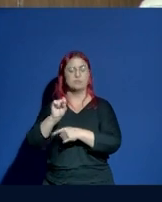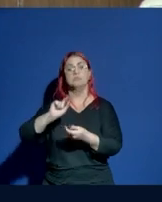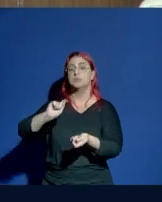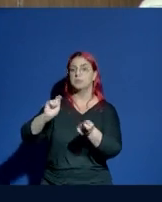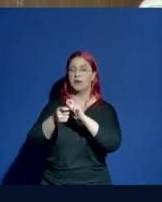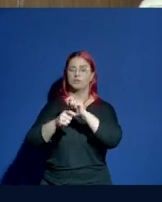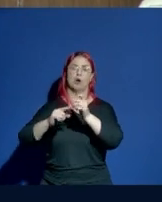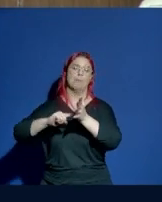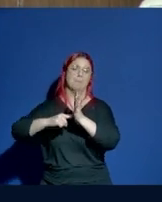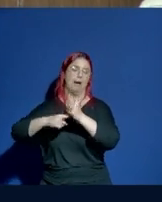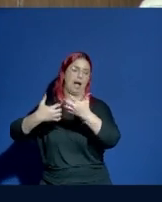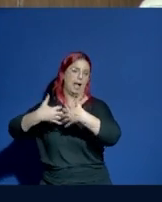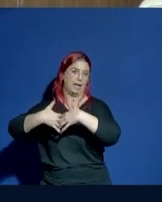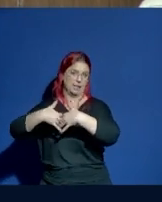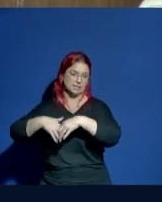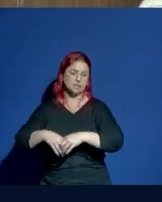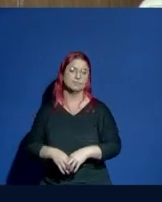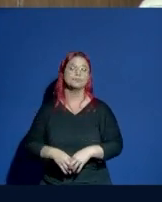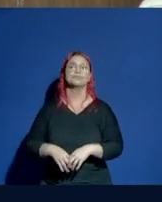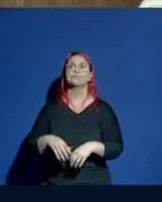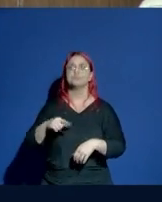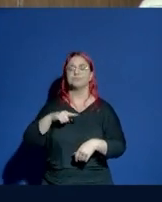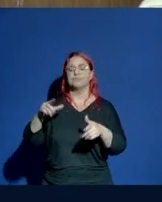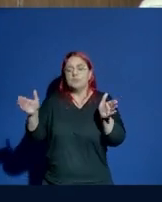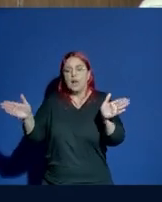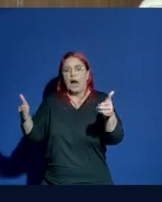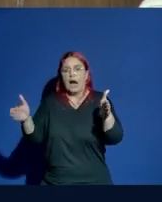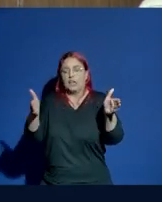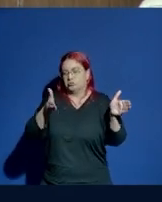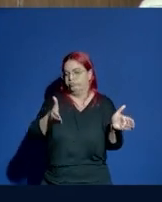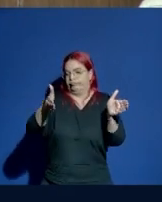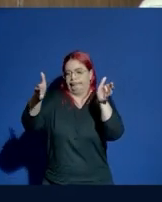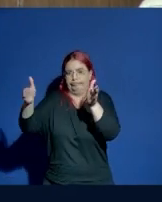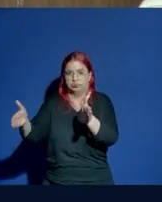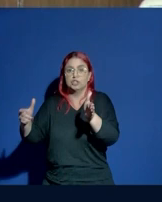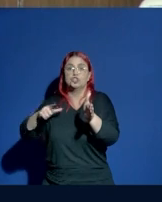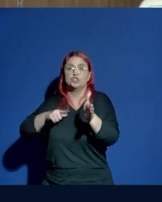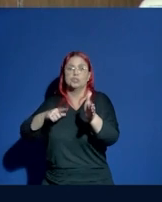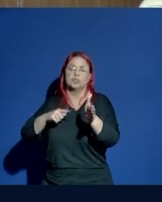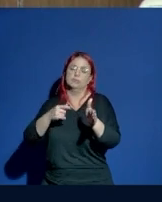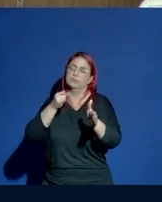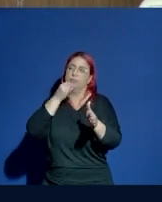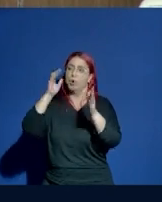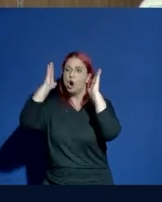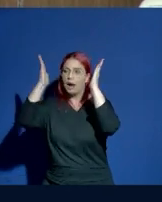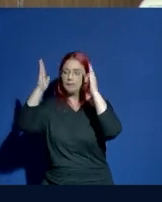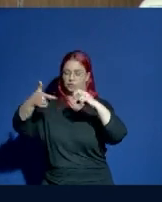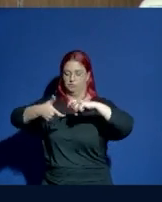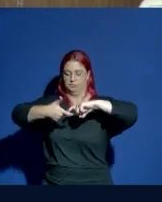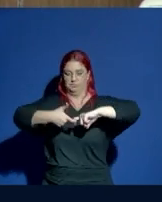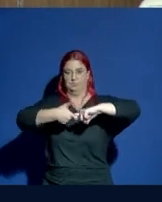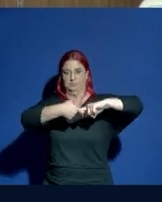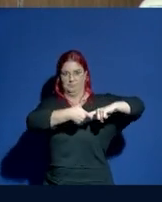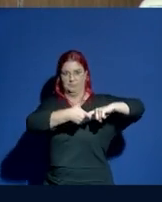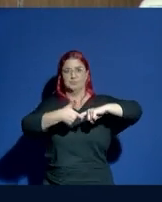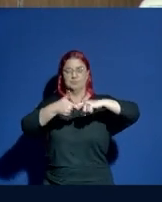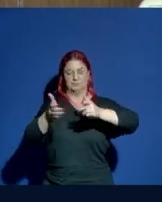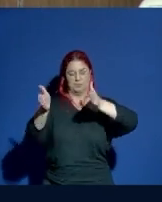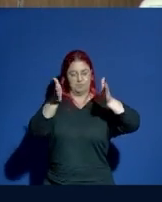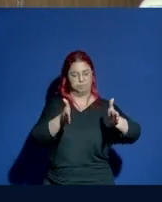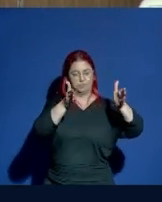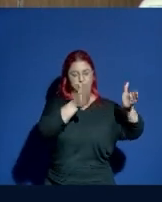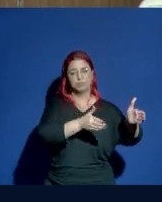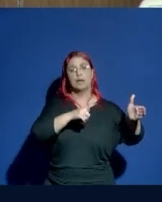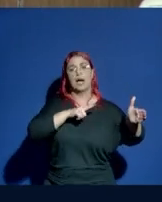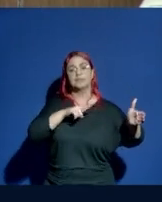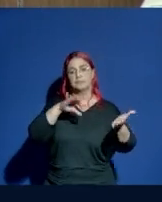onde você embarca essa caixa de transbordo que antes oscilava atrás do trator presa por um ponto fixo embarca nela e